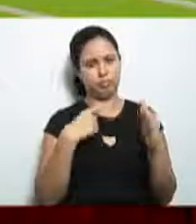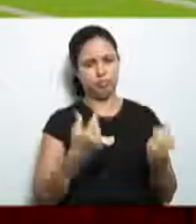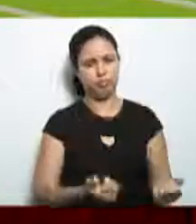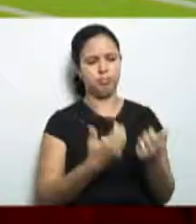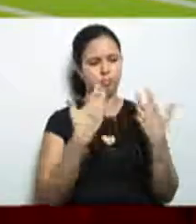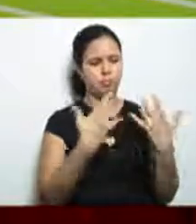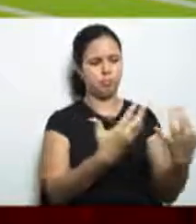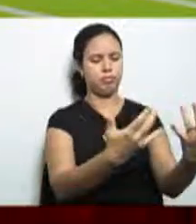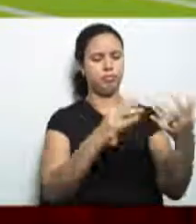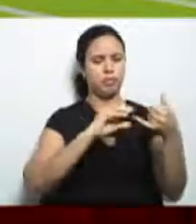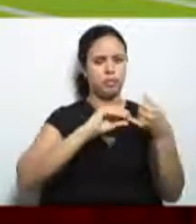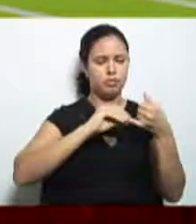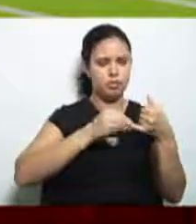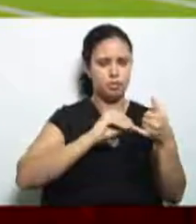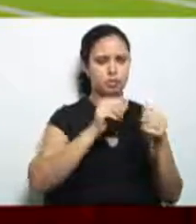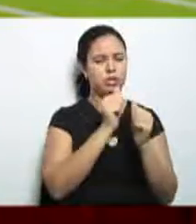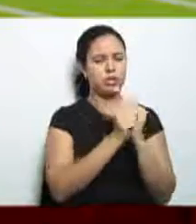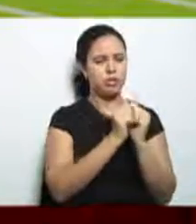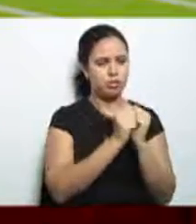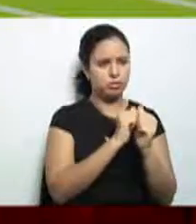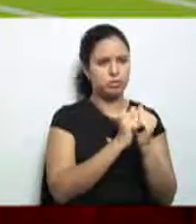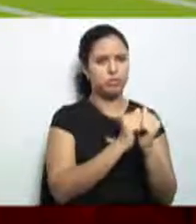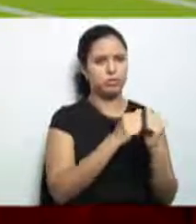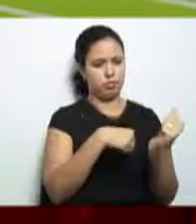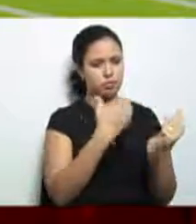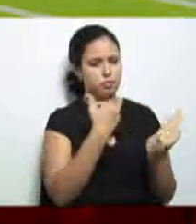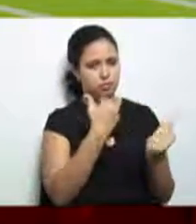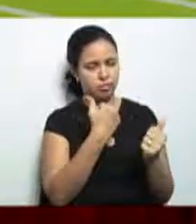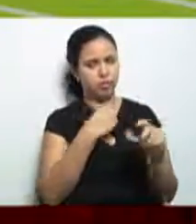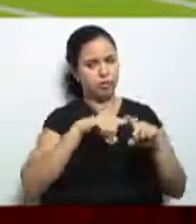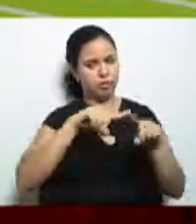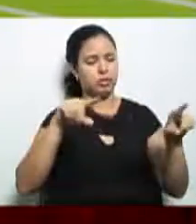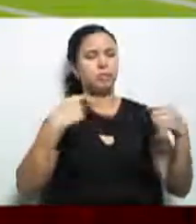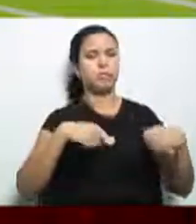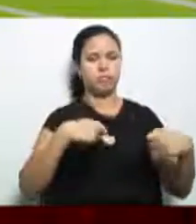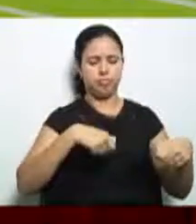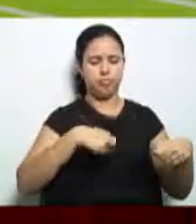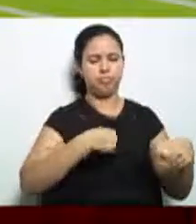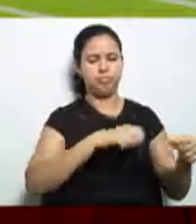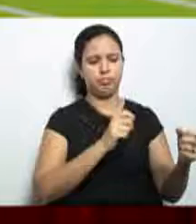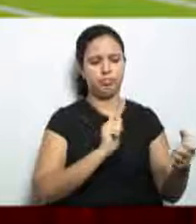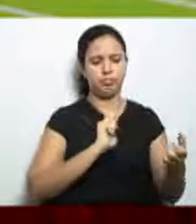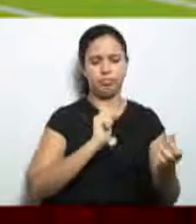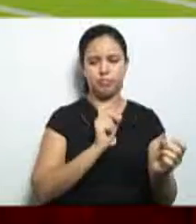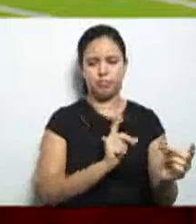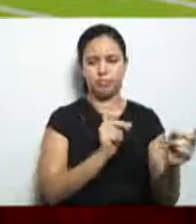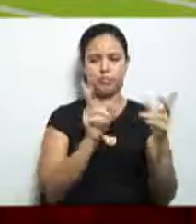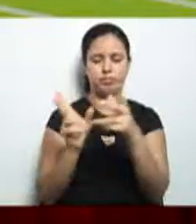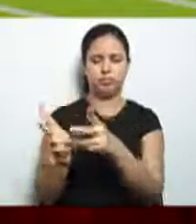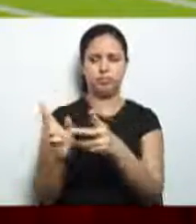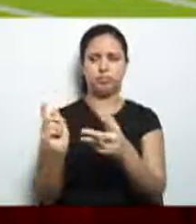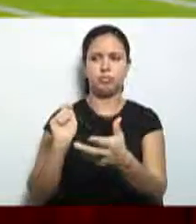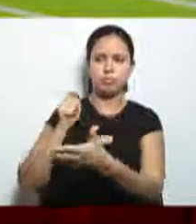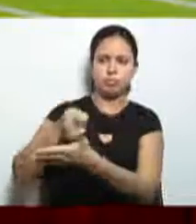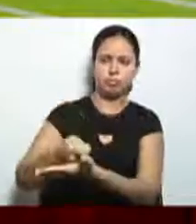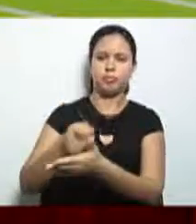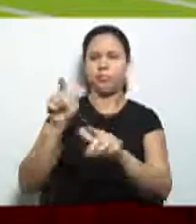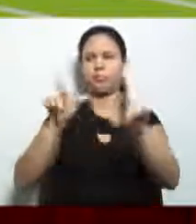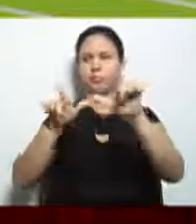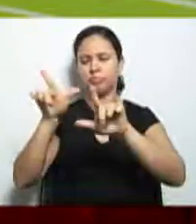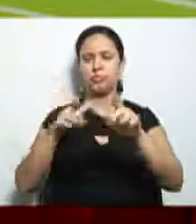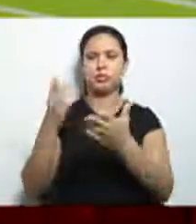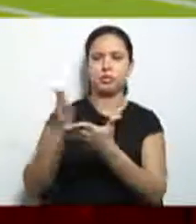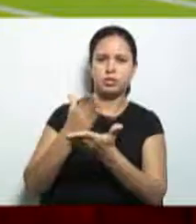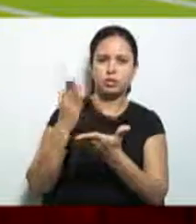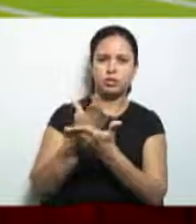este feijão para conseguir dinheiro para comprar, por exemplo, uma televisão, um caderno, ou comprar outros alimentos,